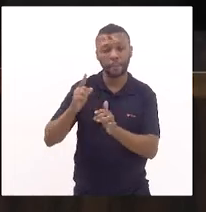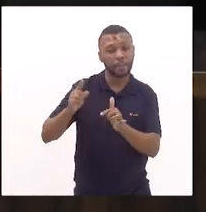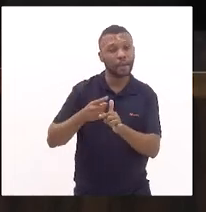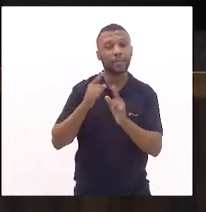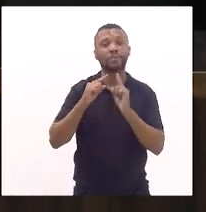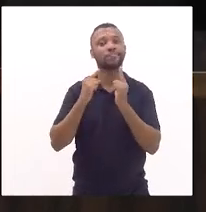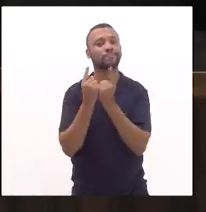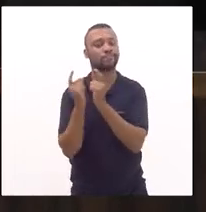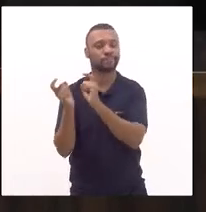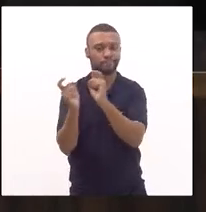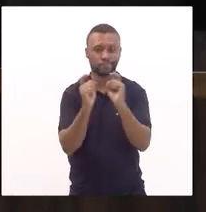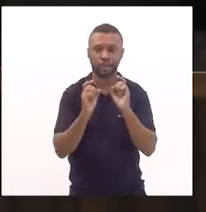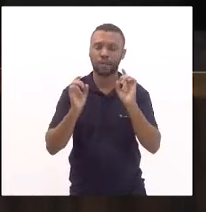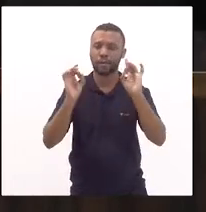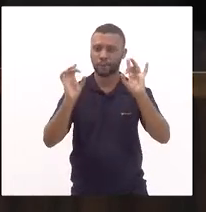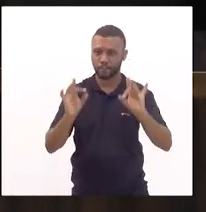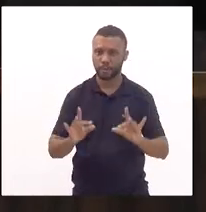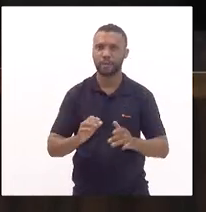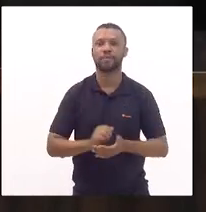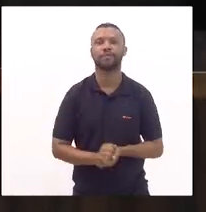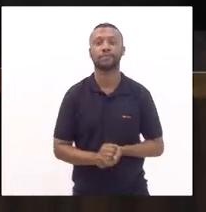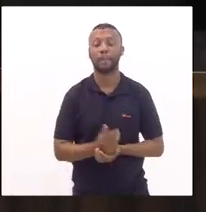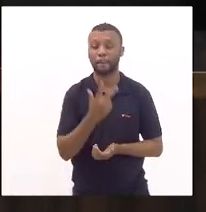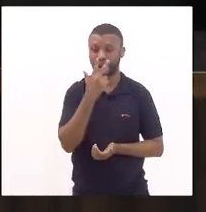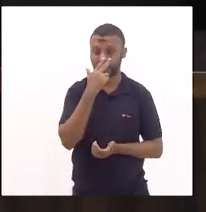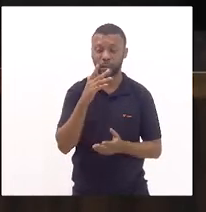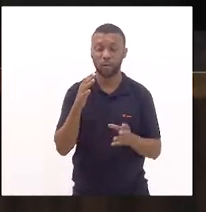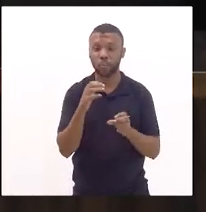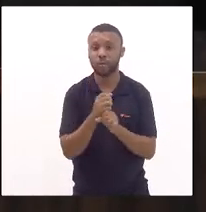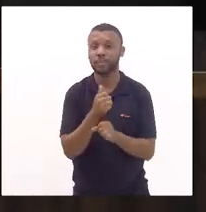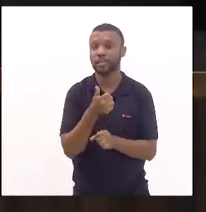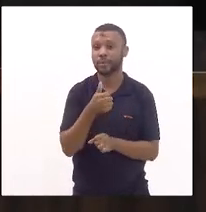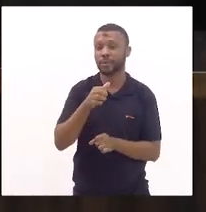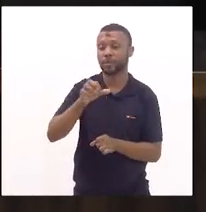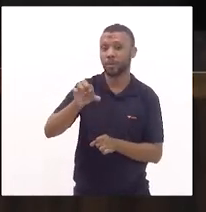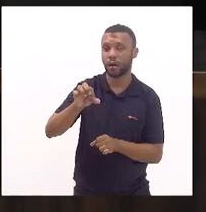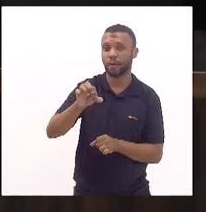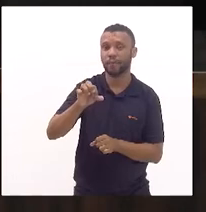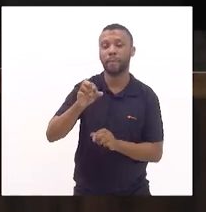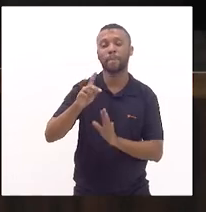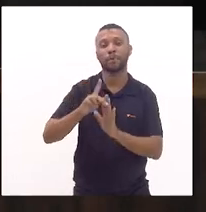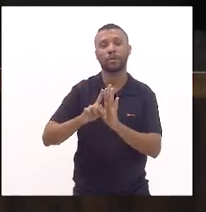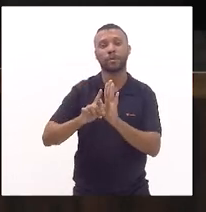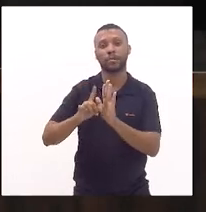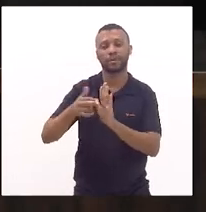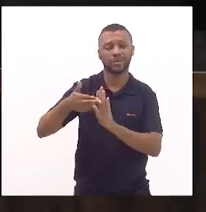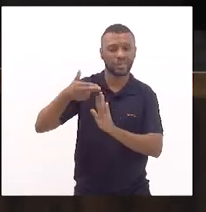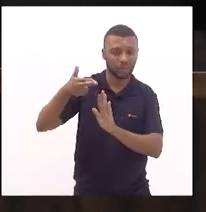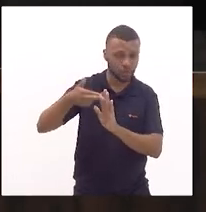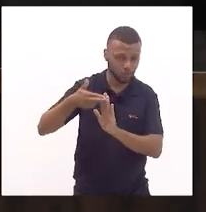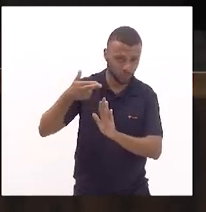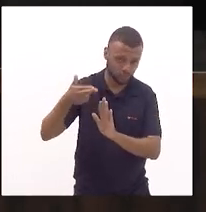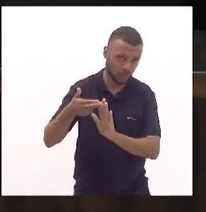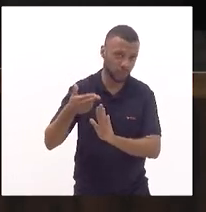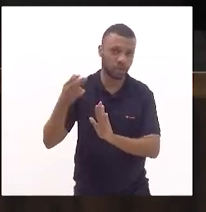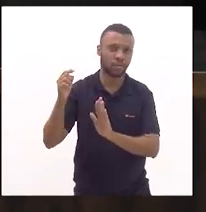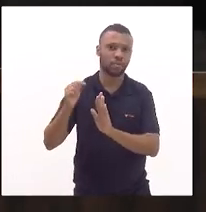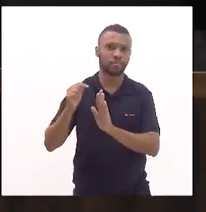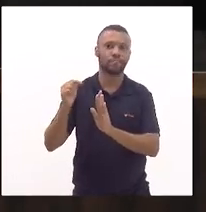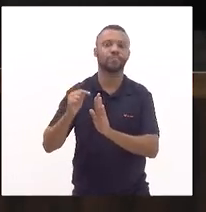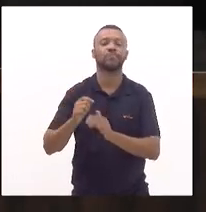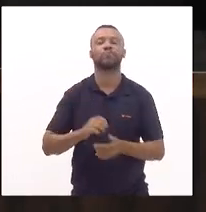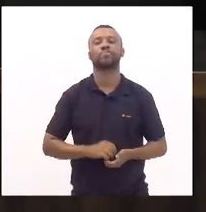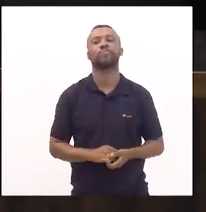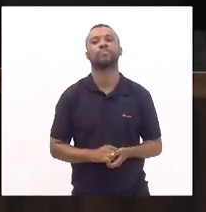extraordinária. Bem, salvo engano, são 19 projetos de resolução